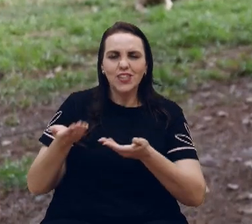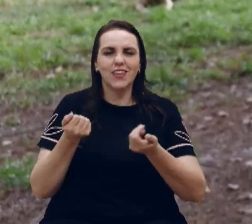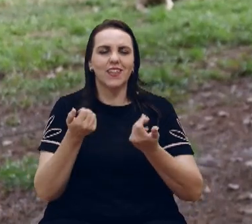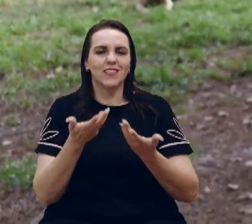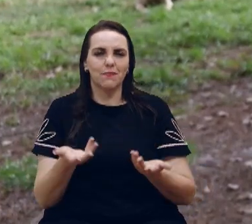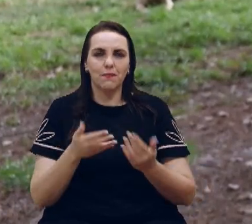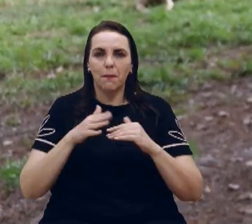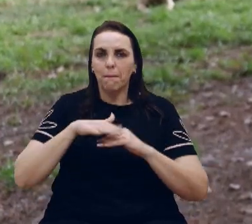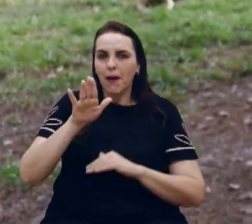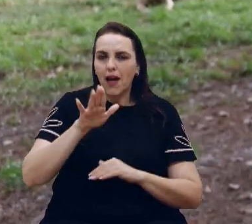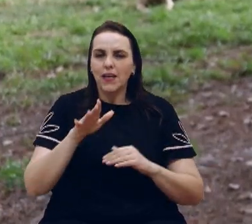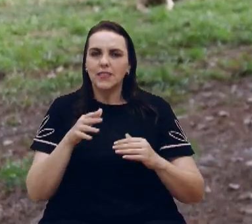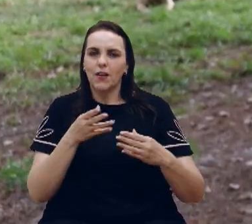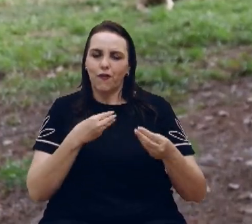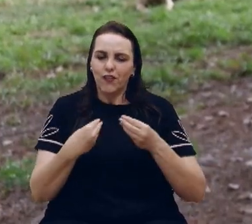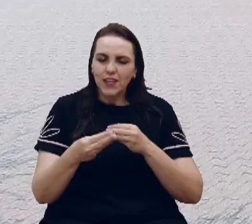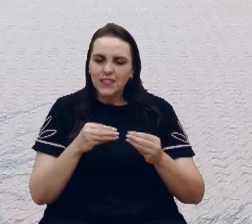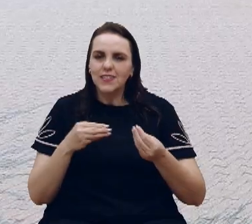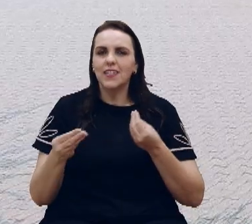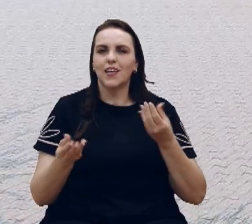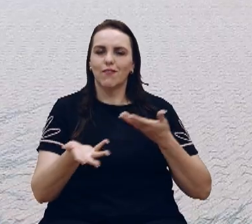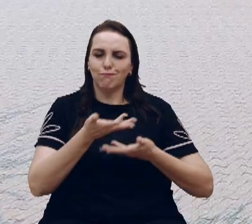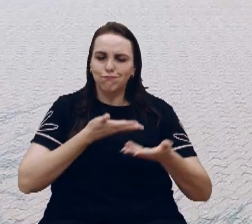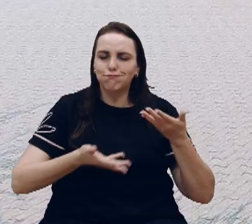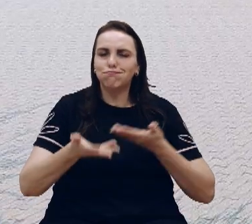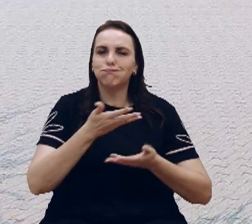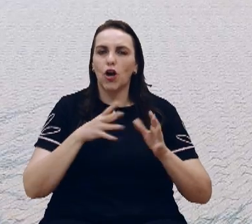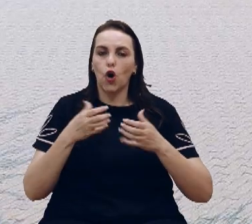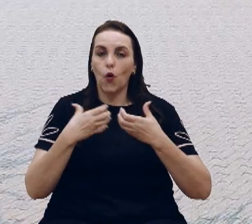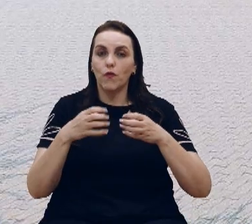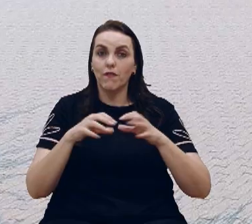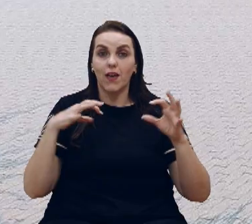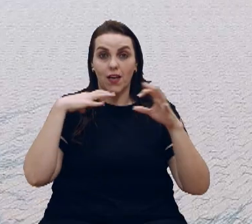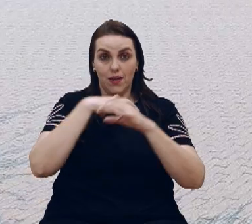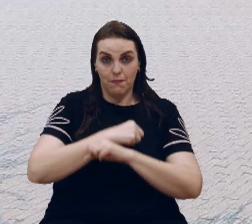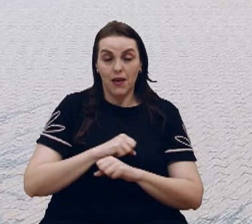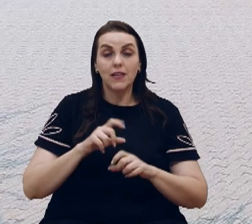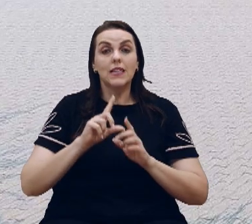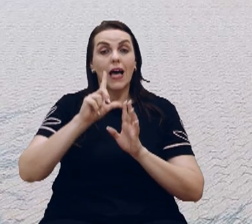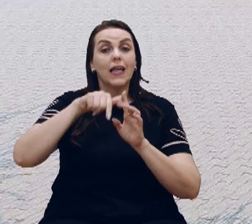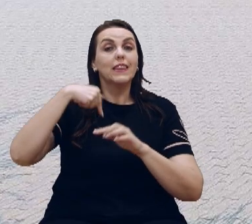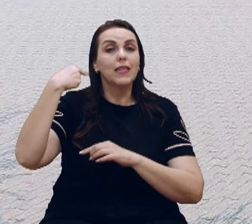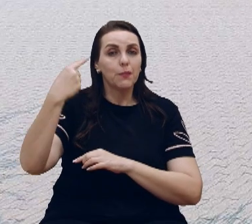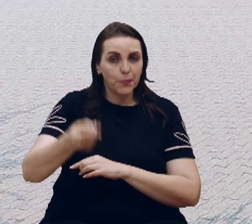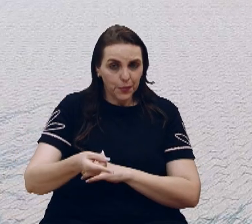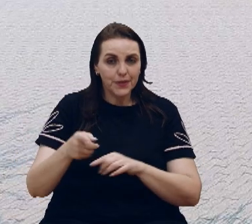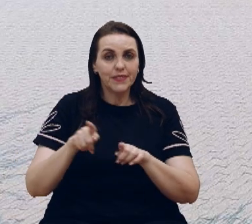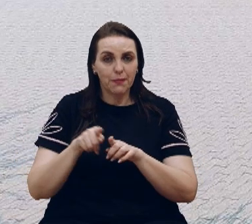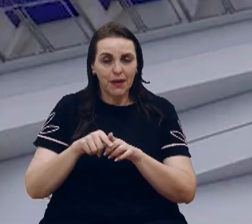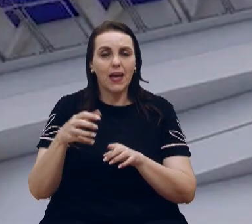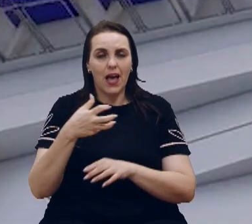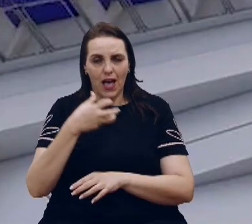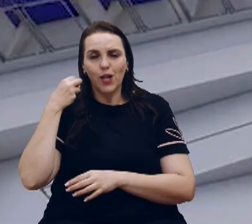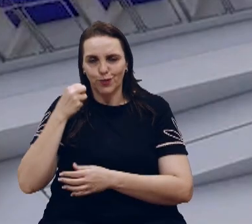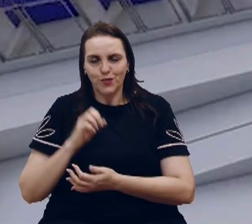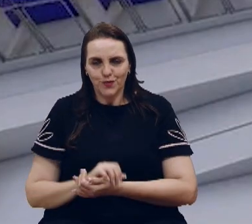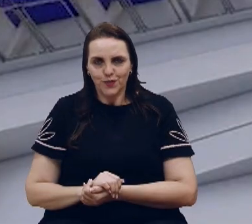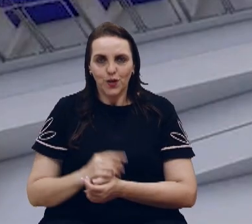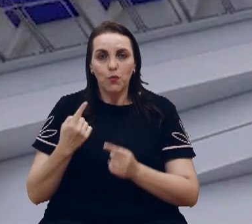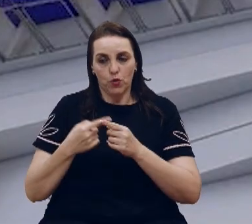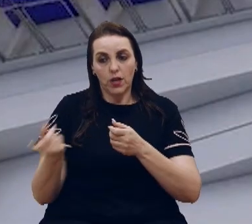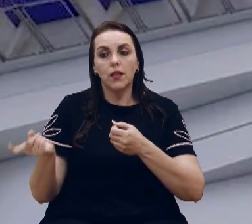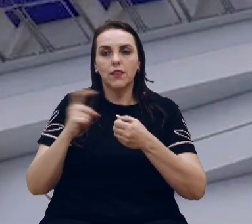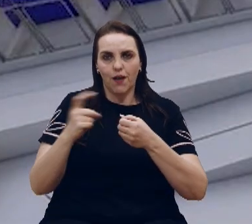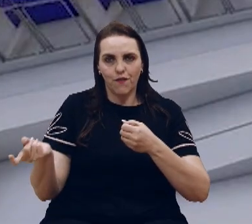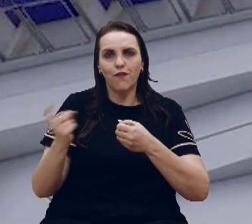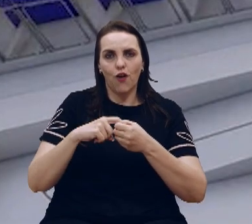tiverem essa flexibilidade de convivência com outros animais, isso ajuda no até na pós-adoção, porque nós temos algumas devoluções